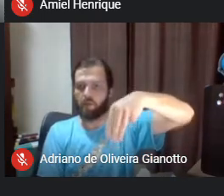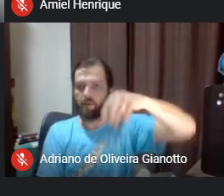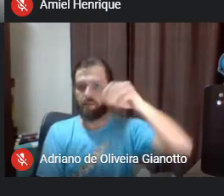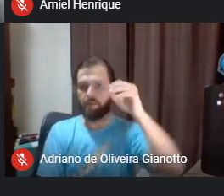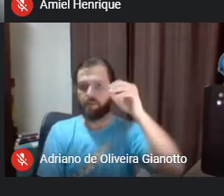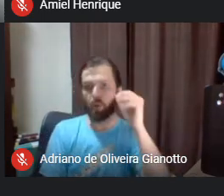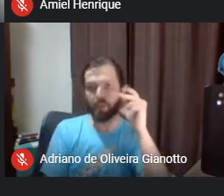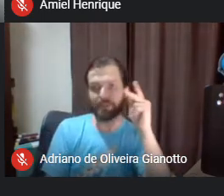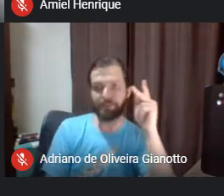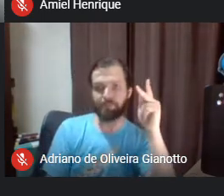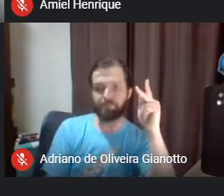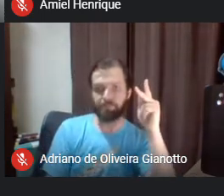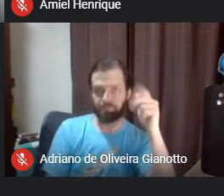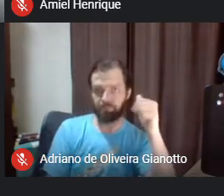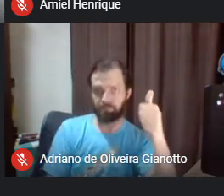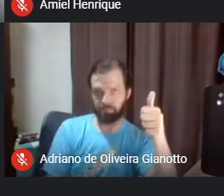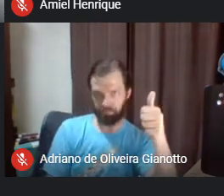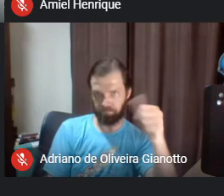1h30,